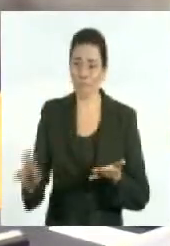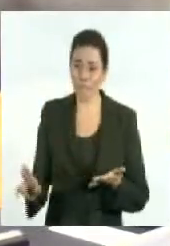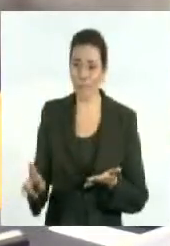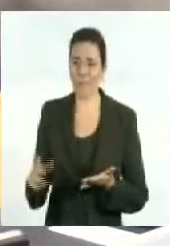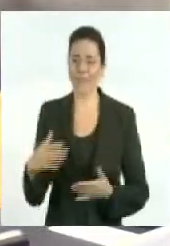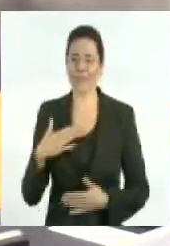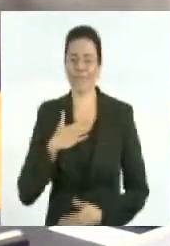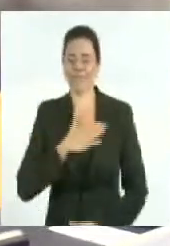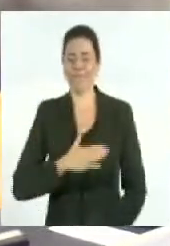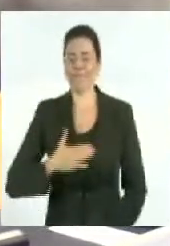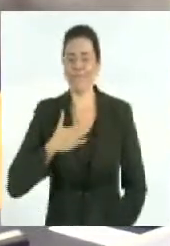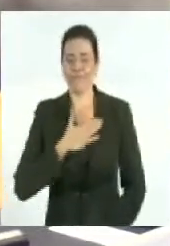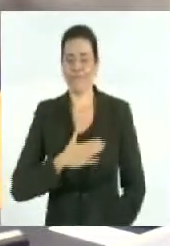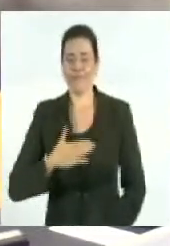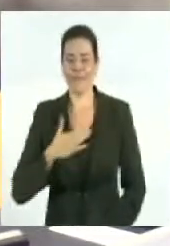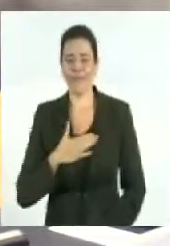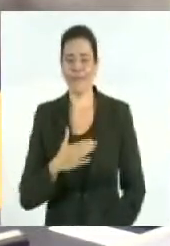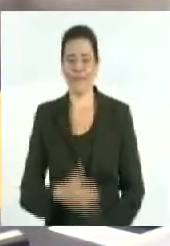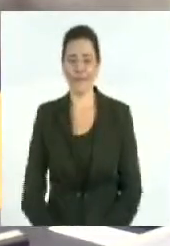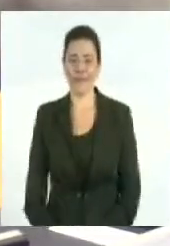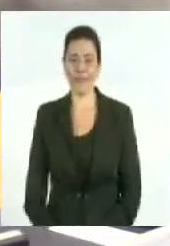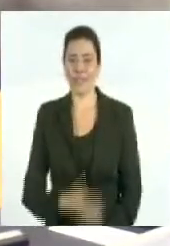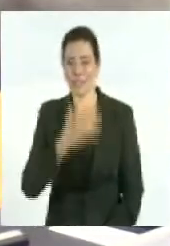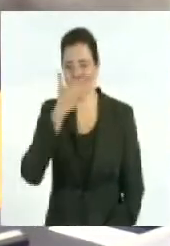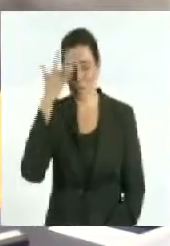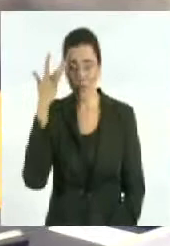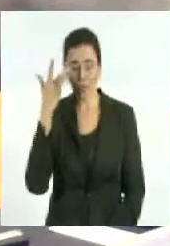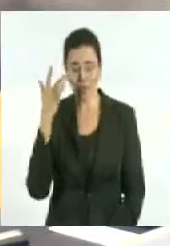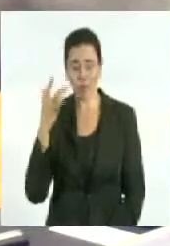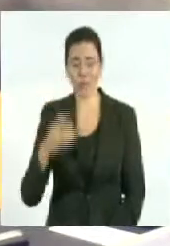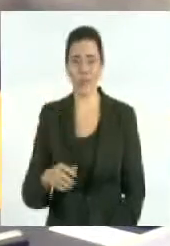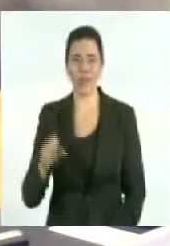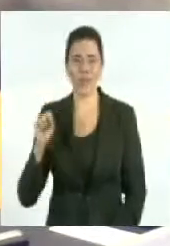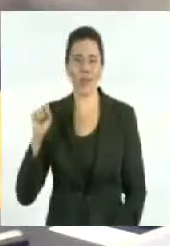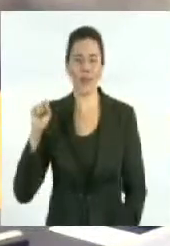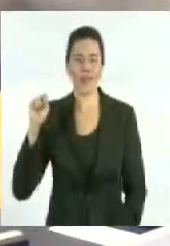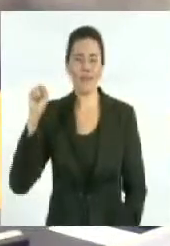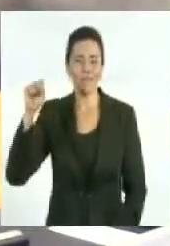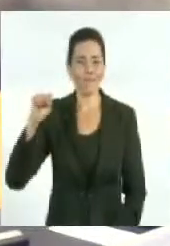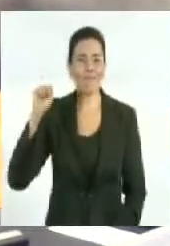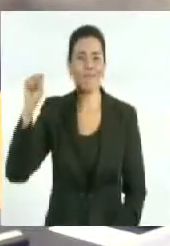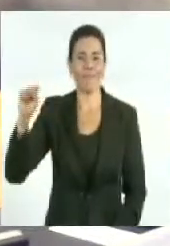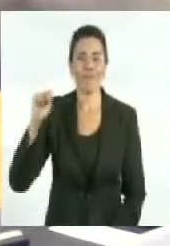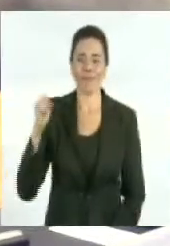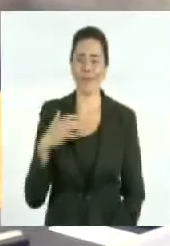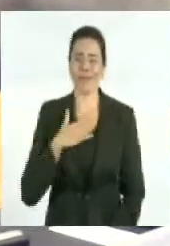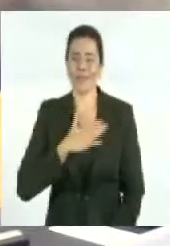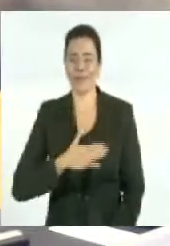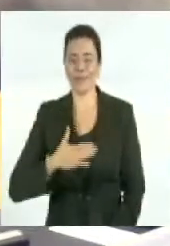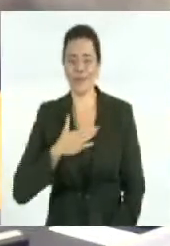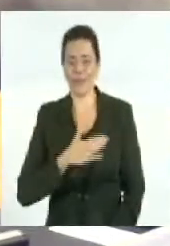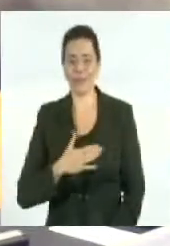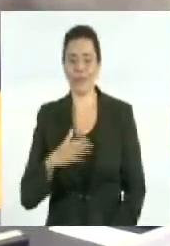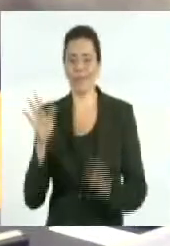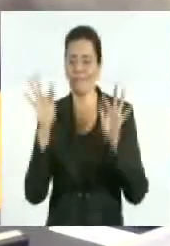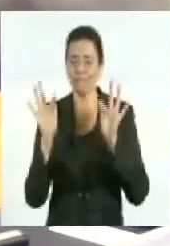povo maranhense, na verdade, deixou para acompanhar essa final do Campeonato Maranhense, e tenho certeza que a